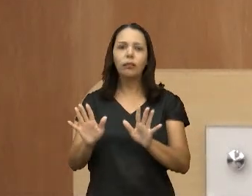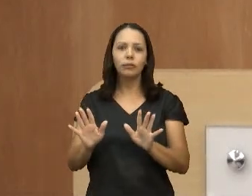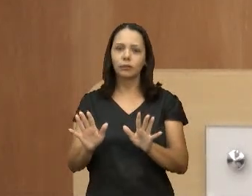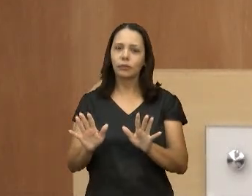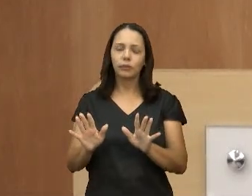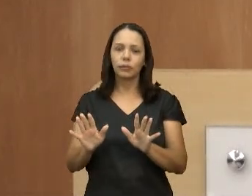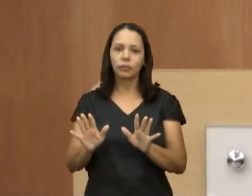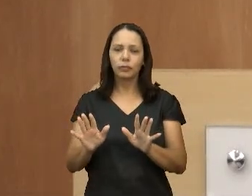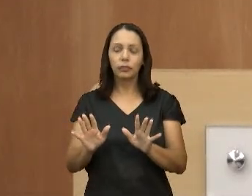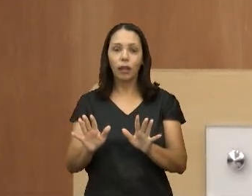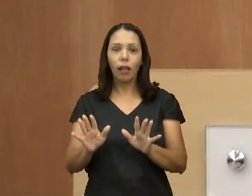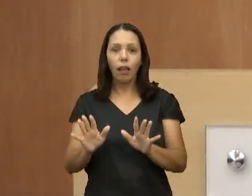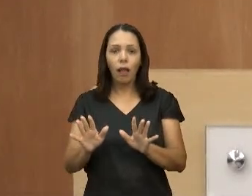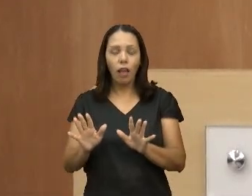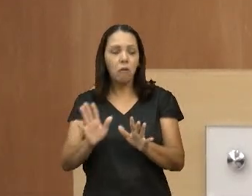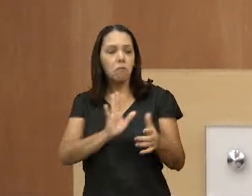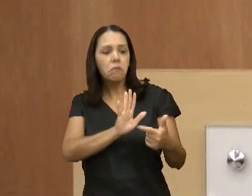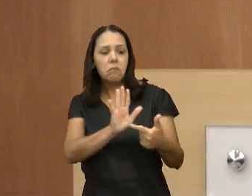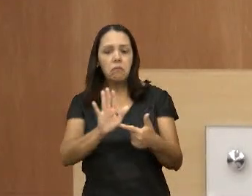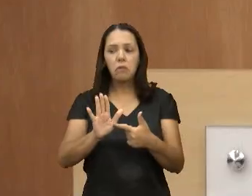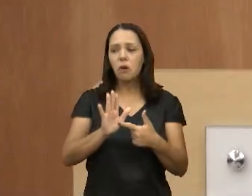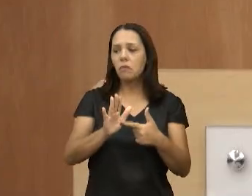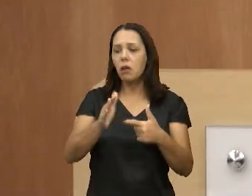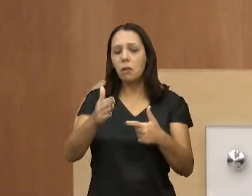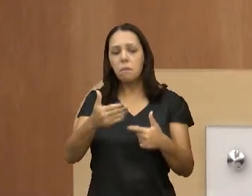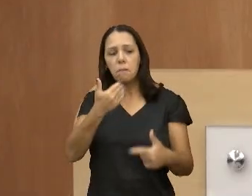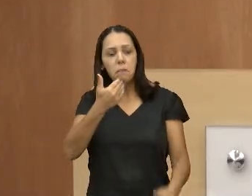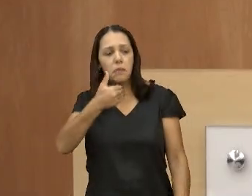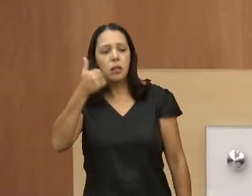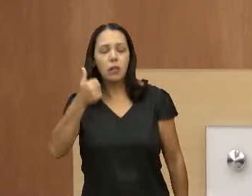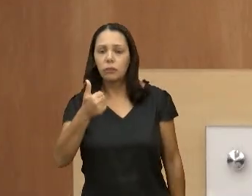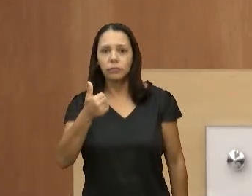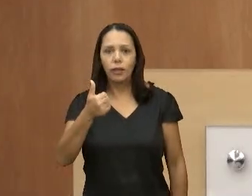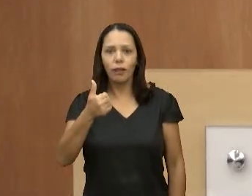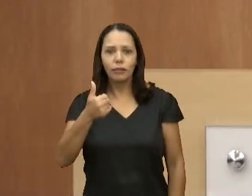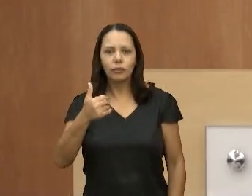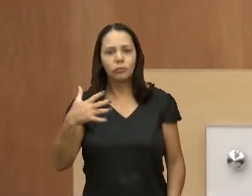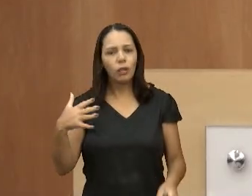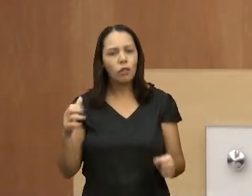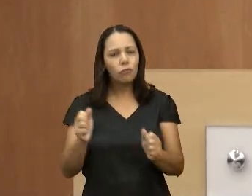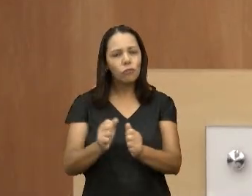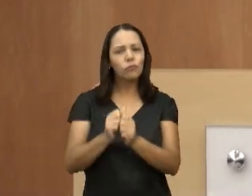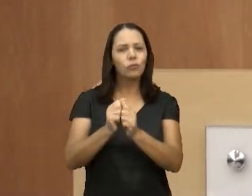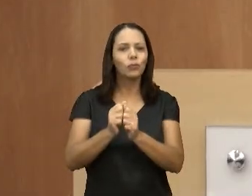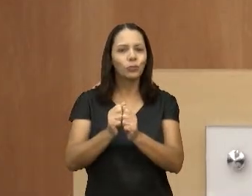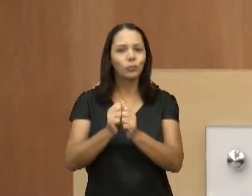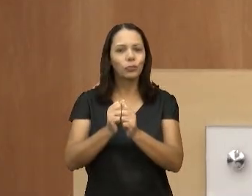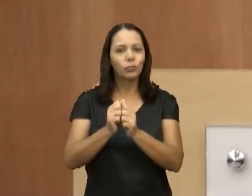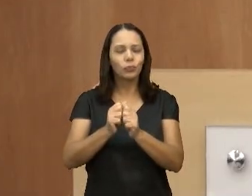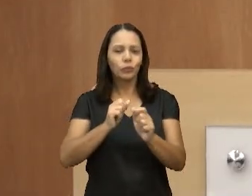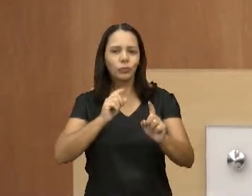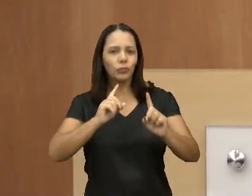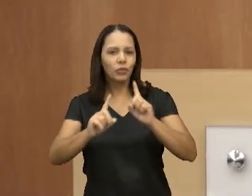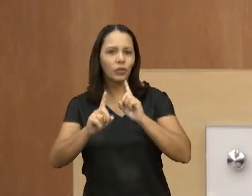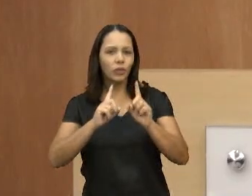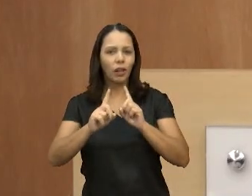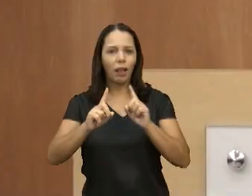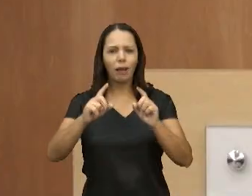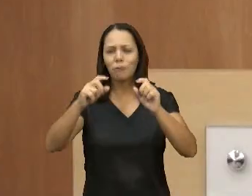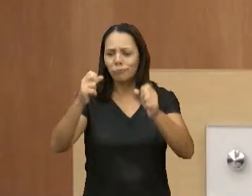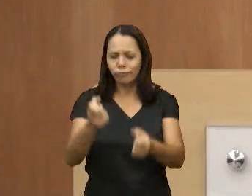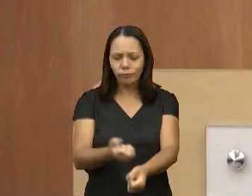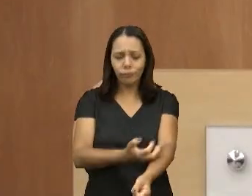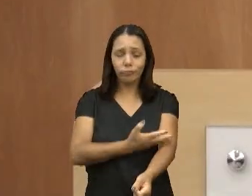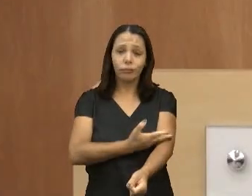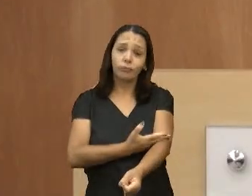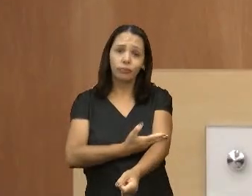está aqui para medir quem é o melhor, mas para somar, para dialogar, para sempre emocionar.